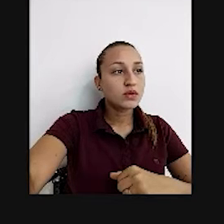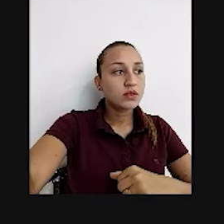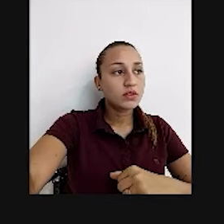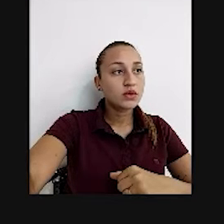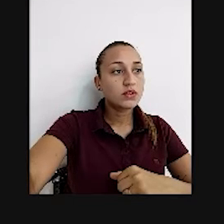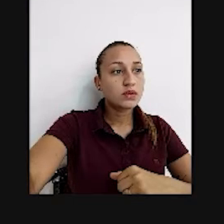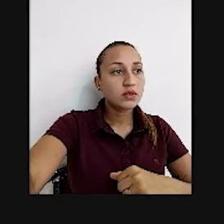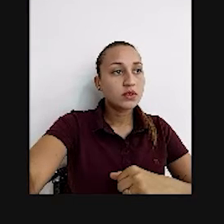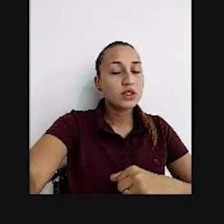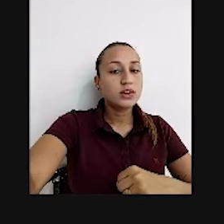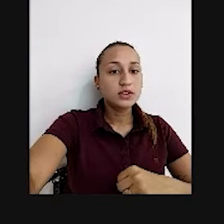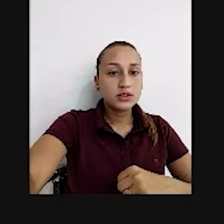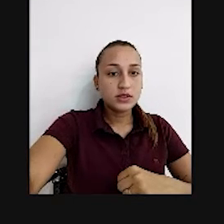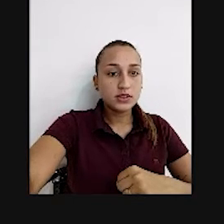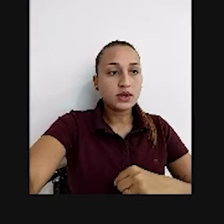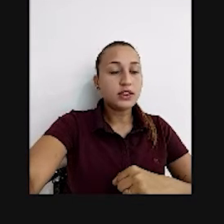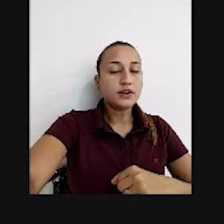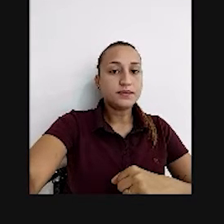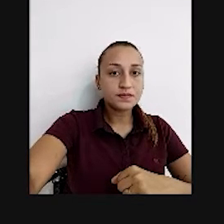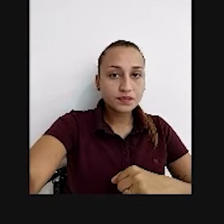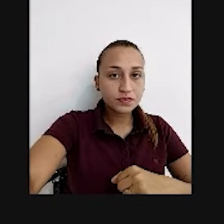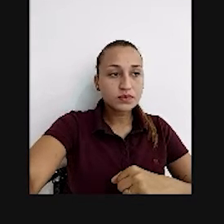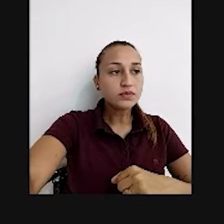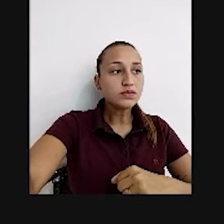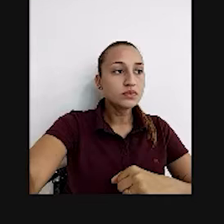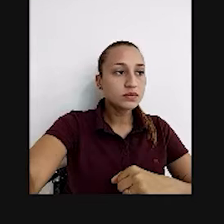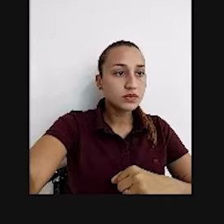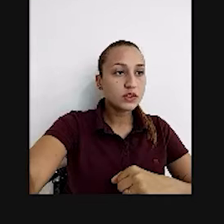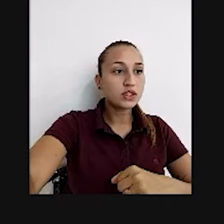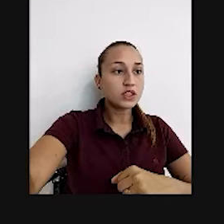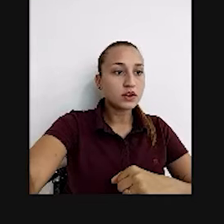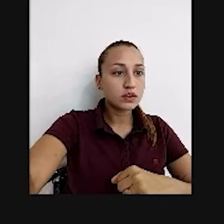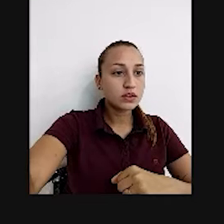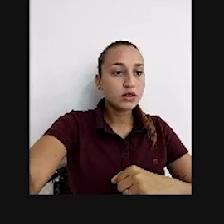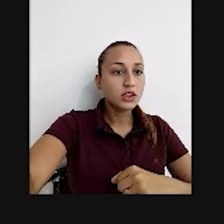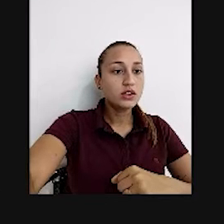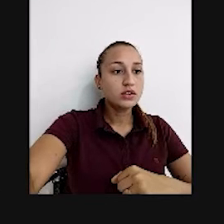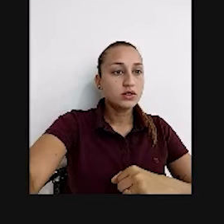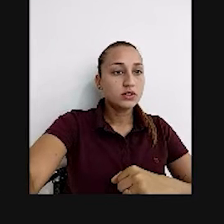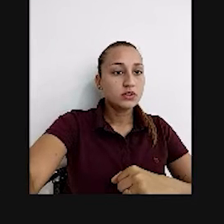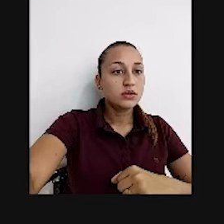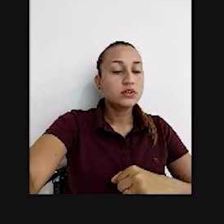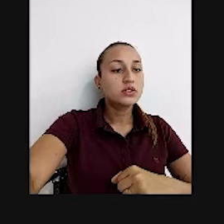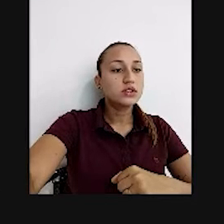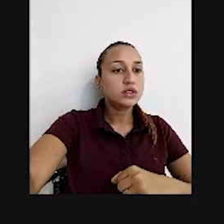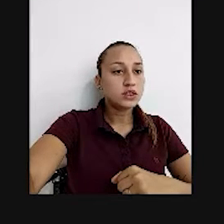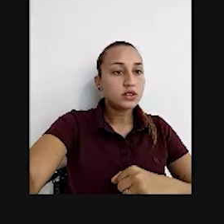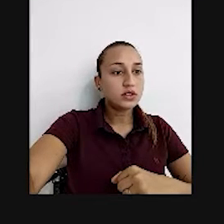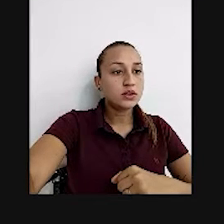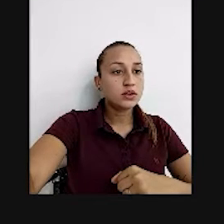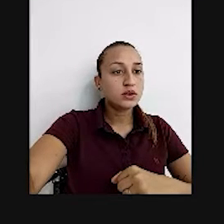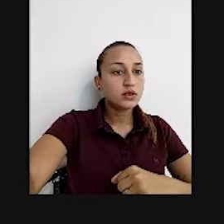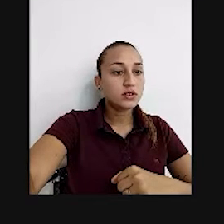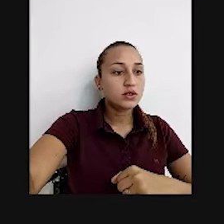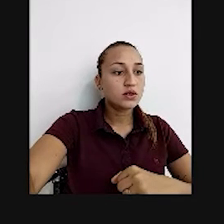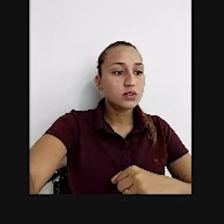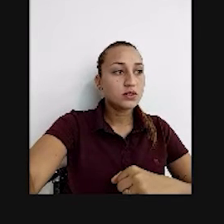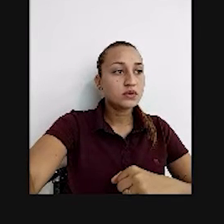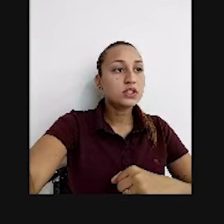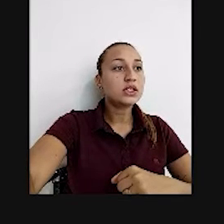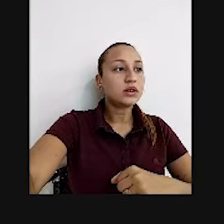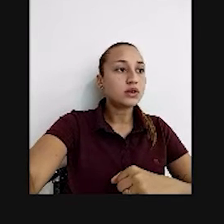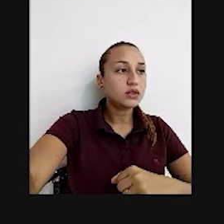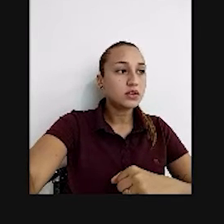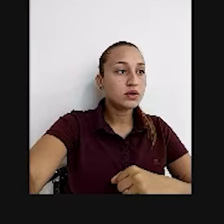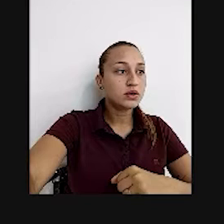o engenheiro de materiais, já sabe qual material que vai usar naquela aplicação, naquele modelo, né, naquela peça. Então, vai ser adicionada a peça correta, né? Então, como